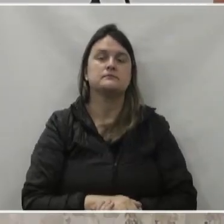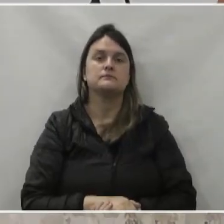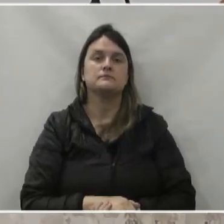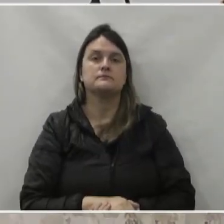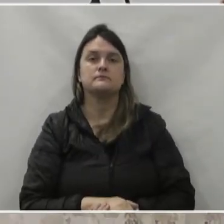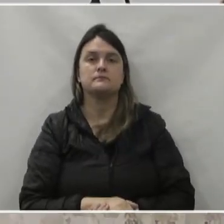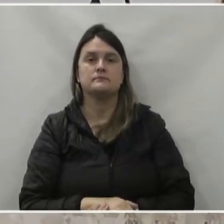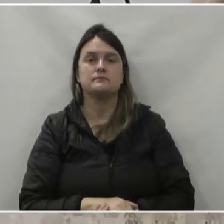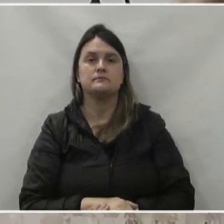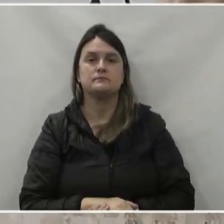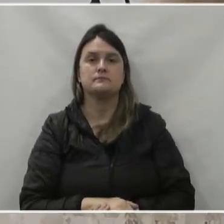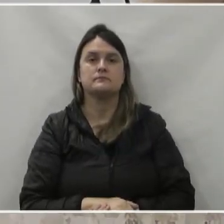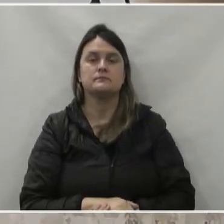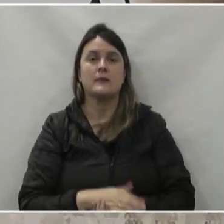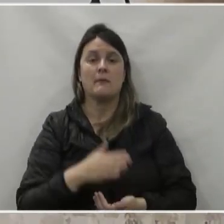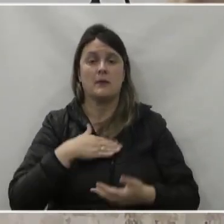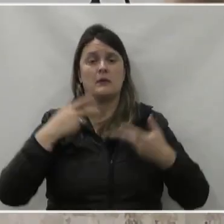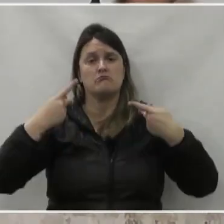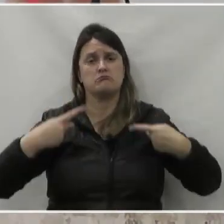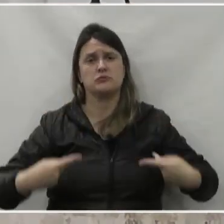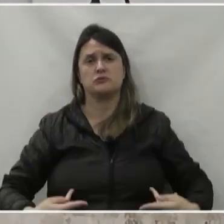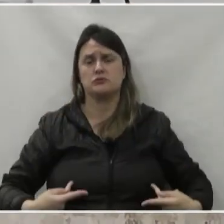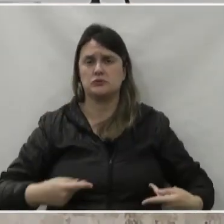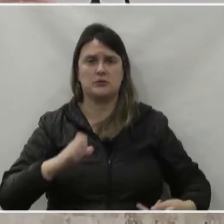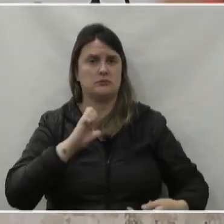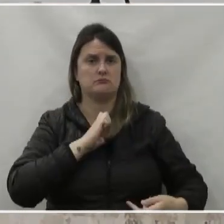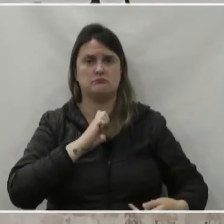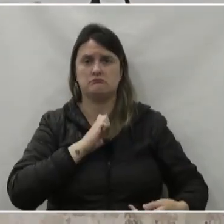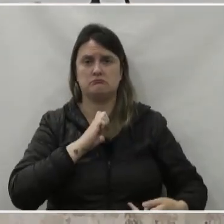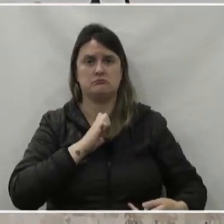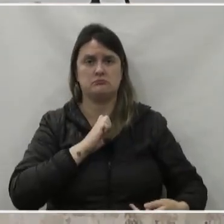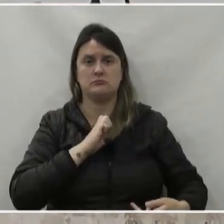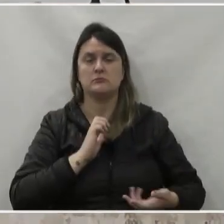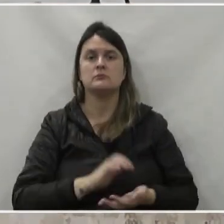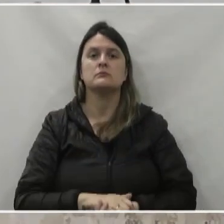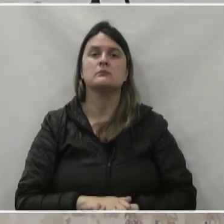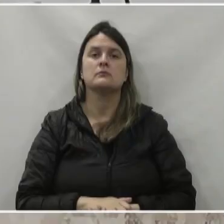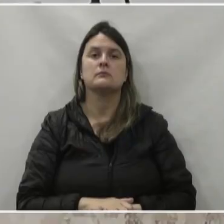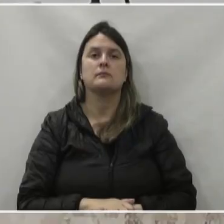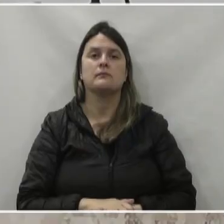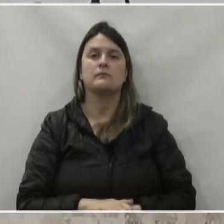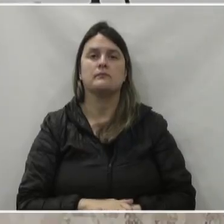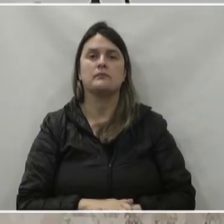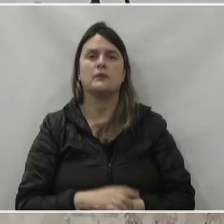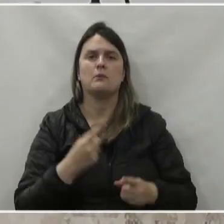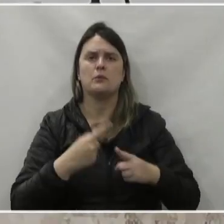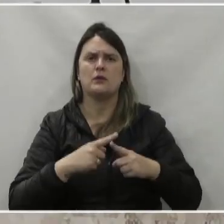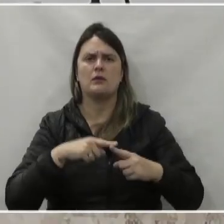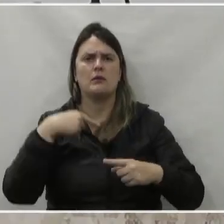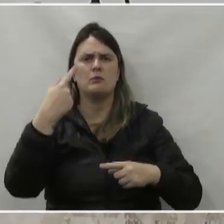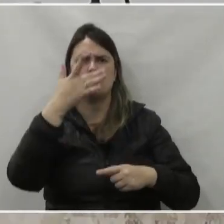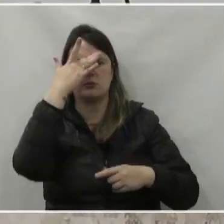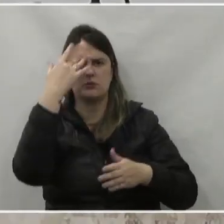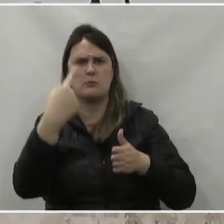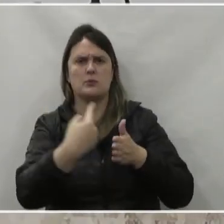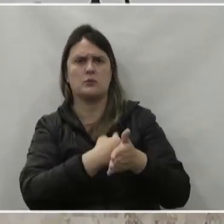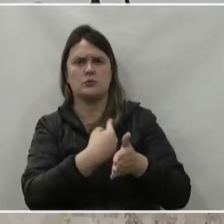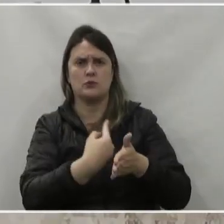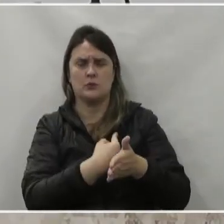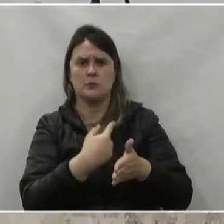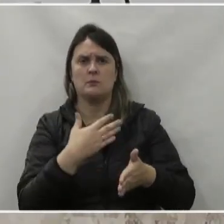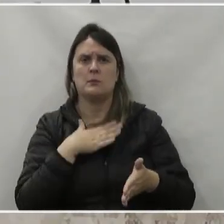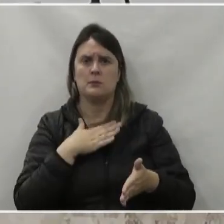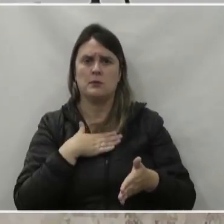minha idoneidade foi questionada logo após isso, então